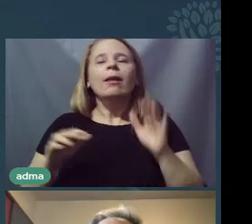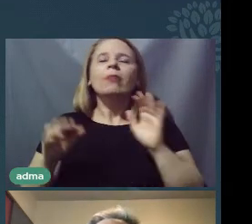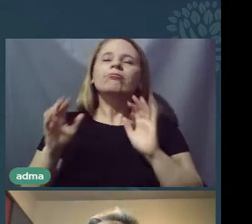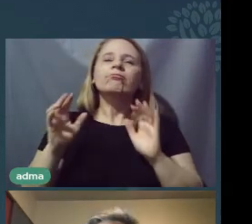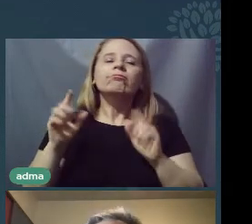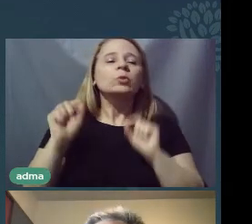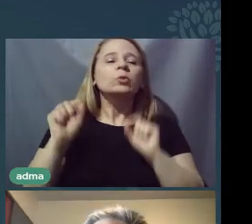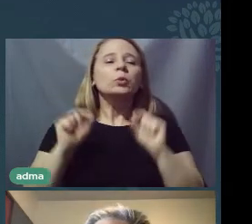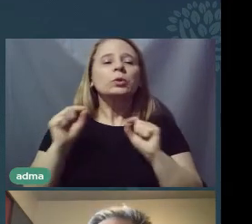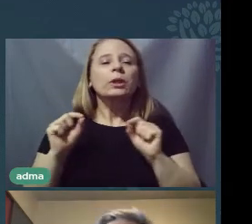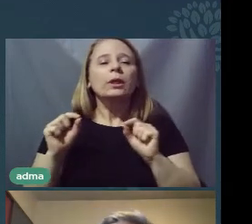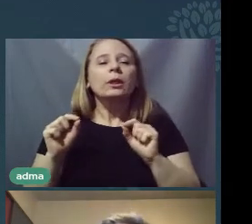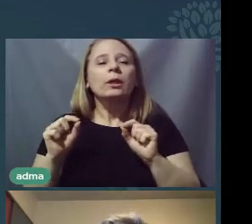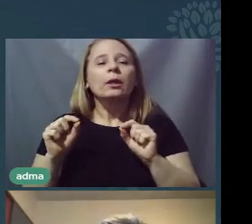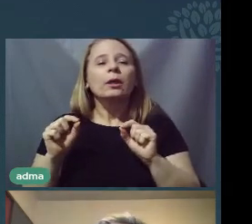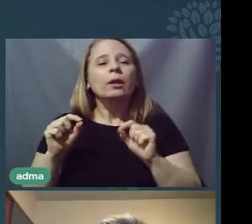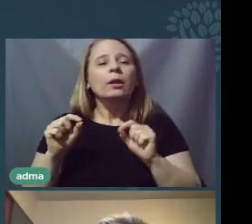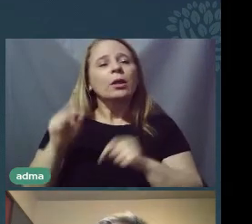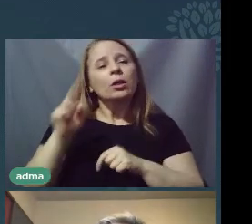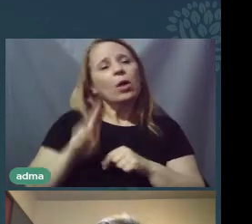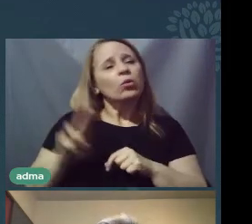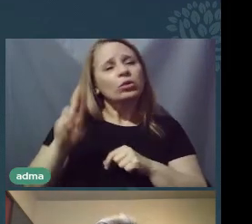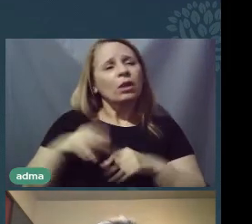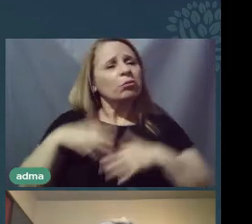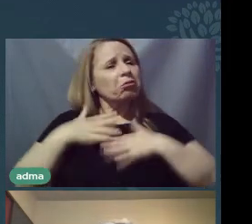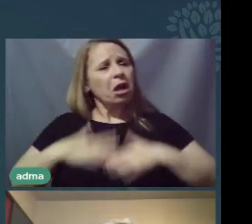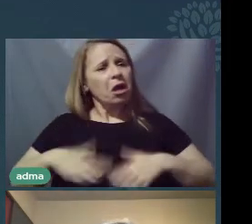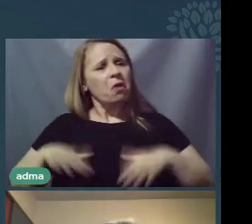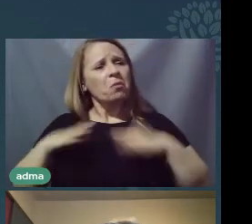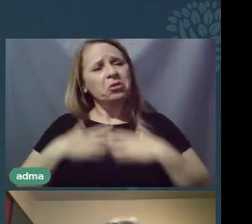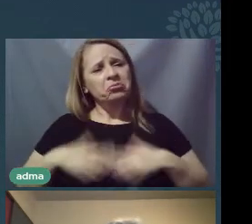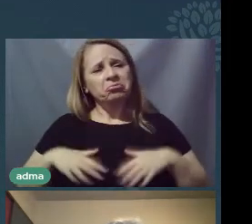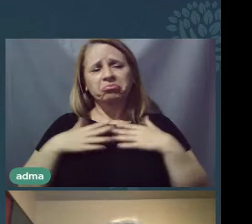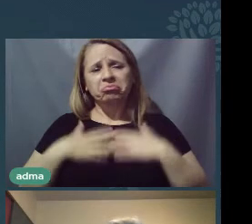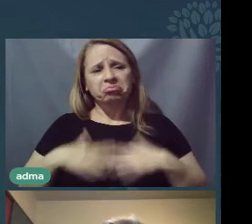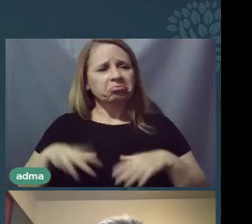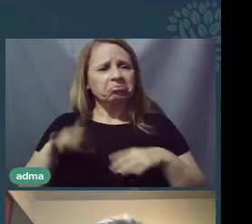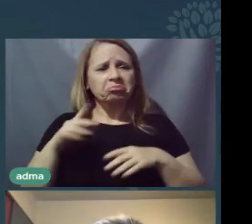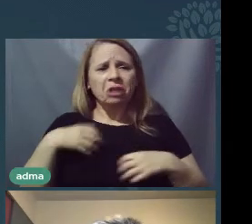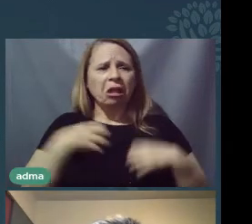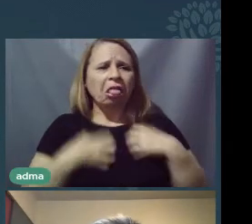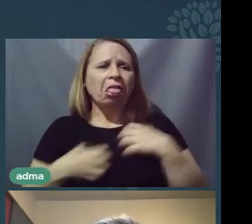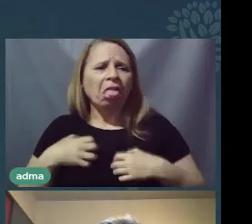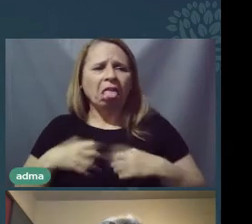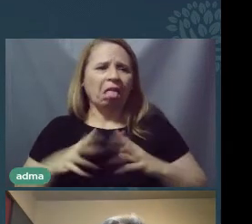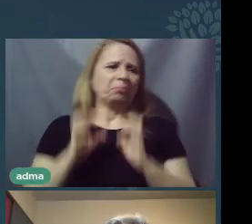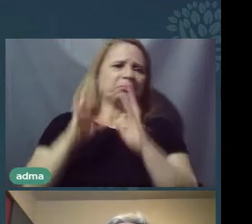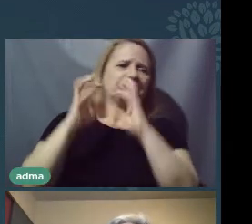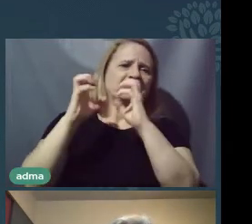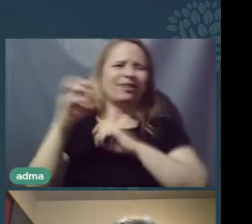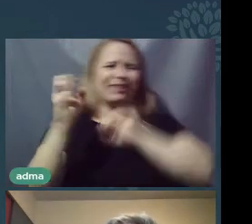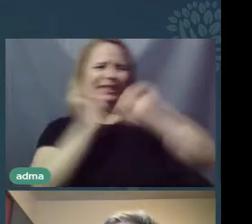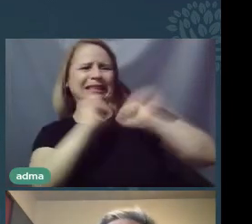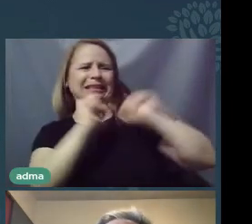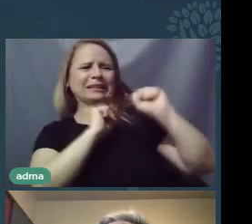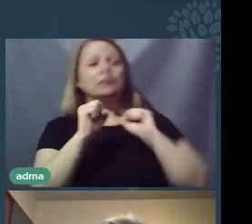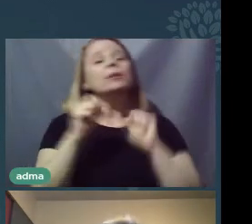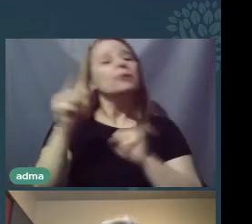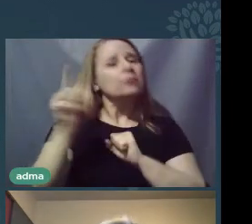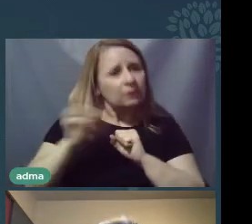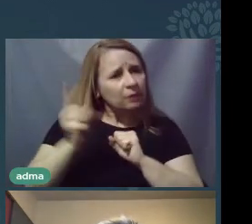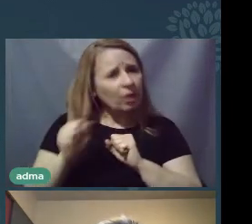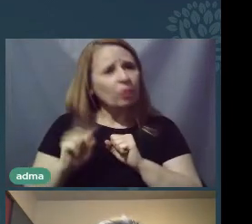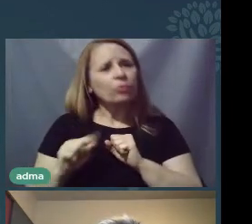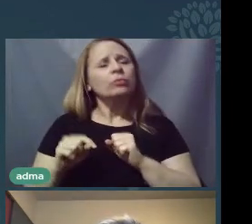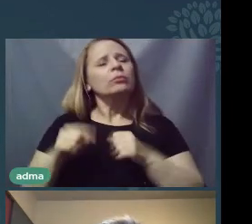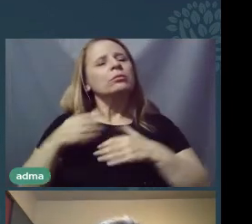usando de uma forma extremamente descontraída, não houve nenhuma briga com a mãe, e isso dependeu, obviamente,